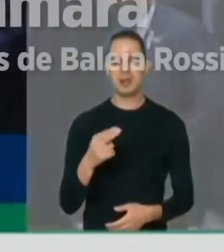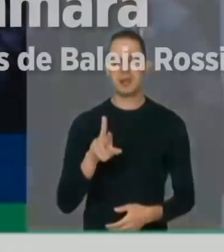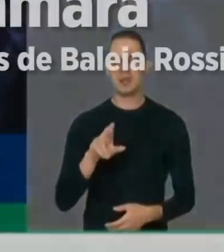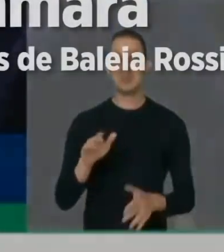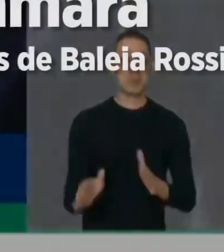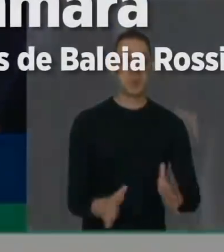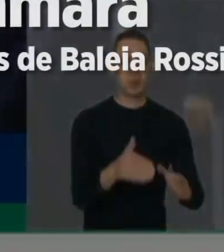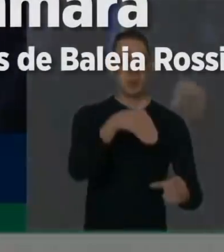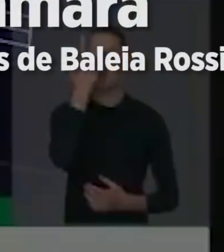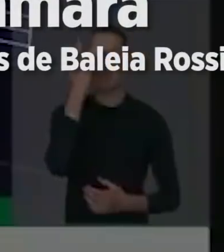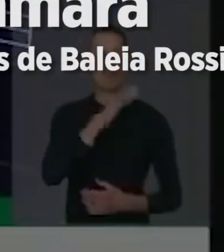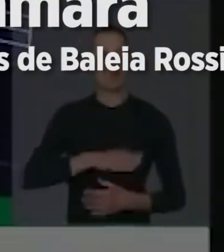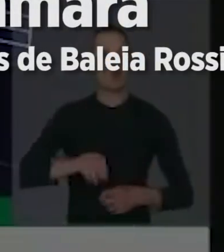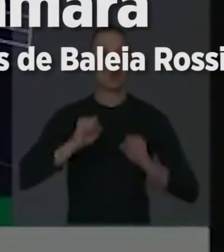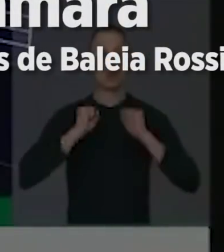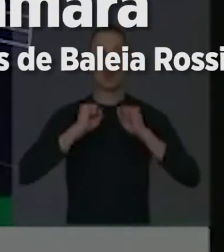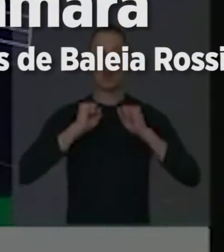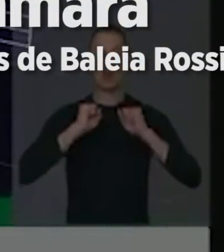e